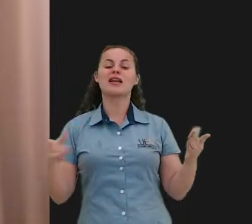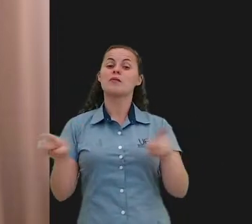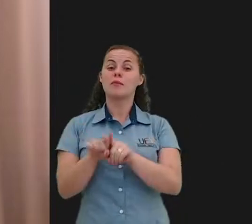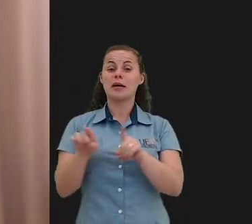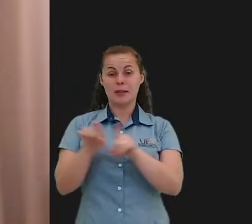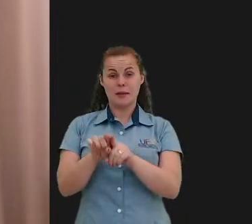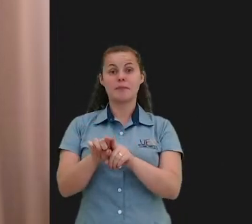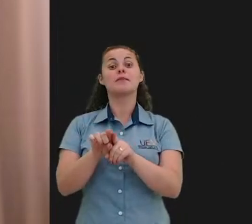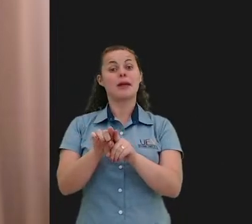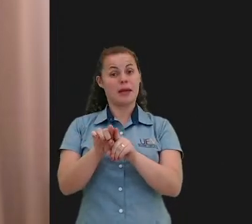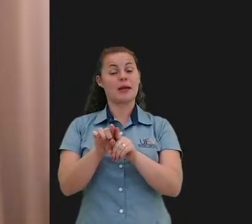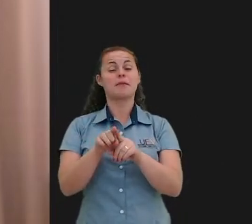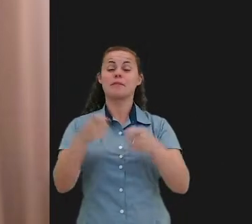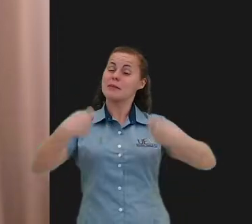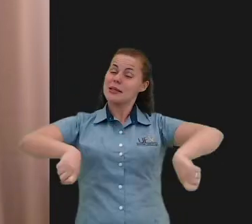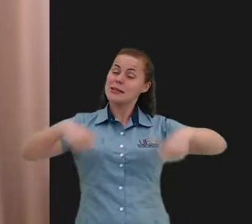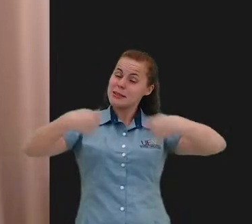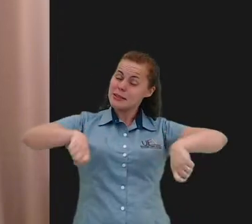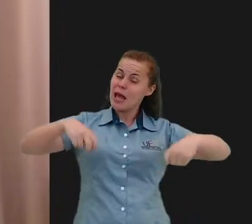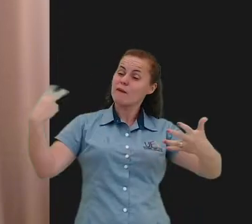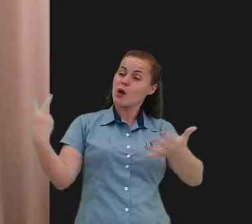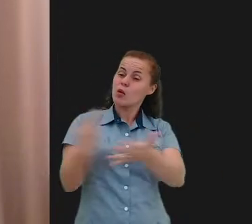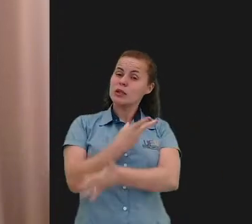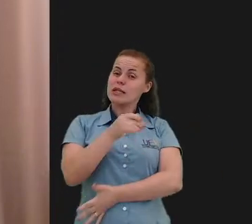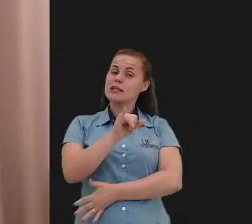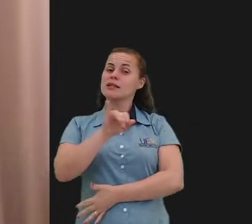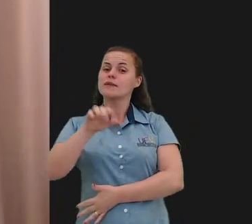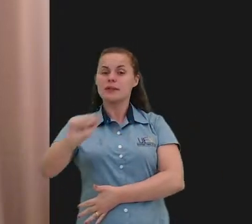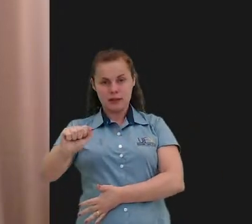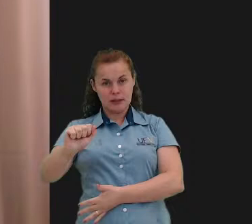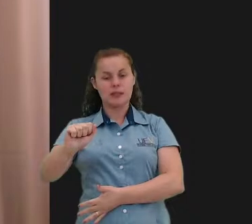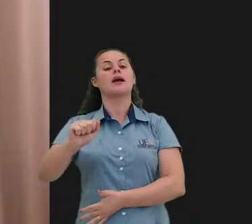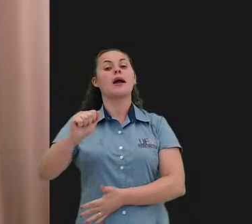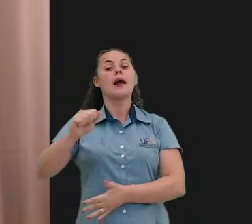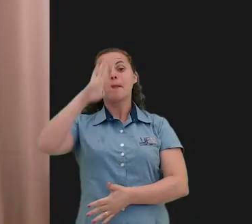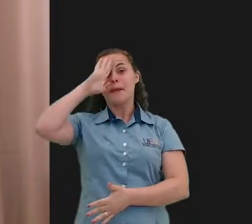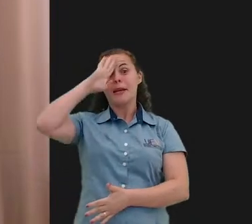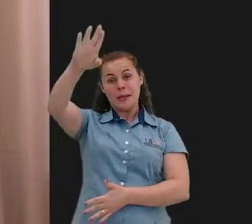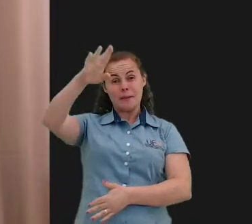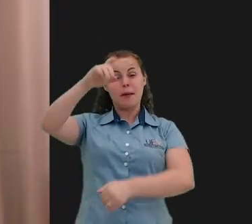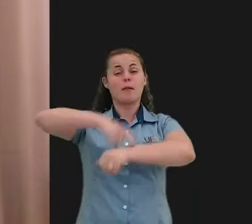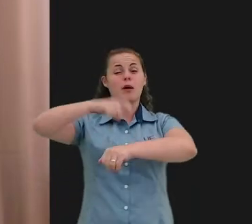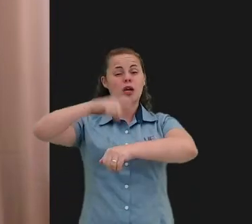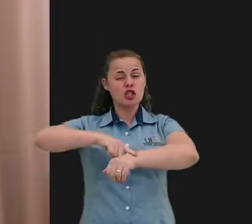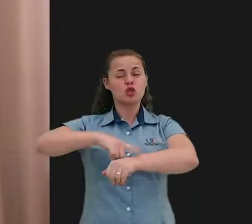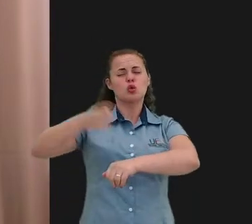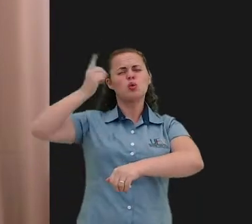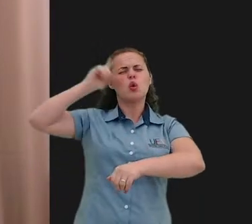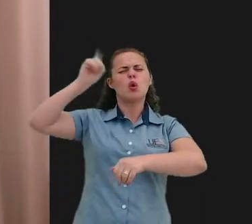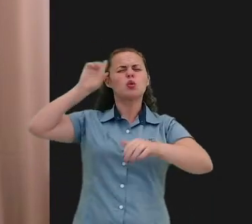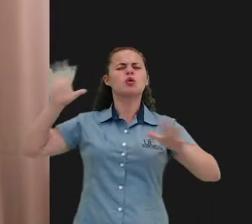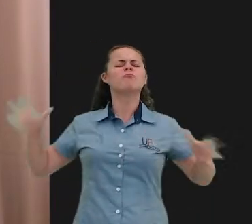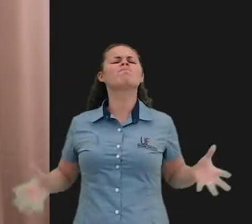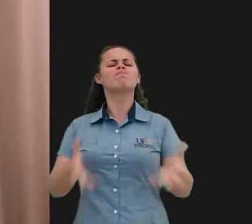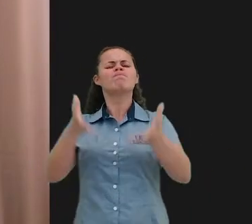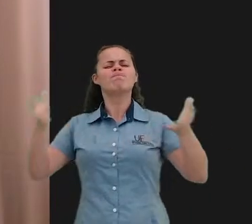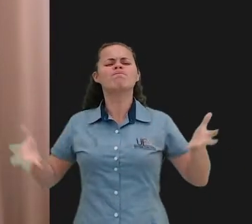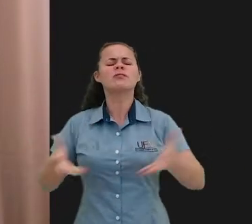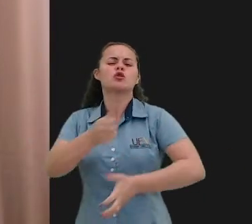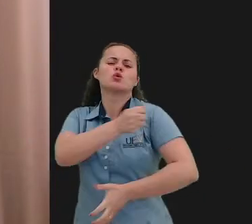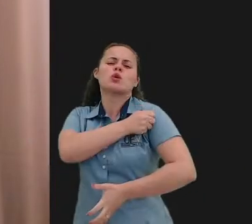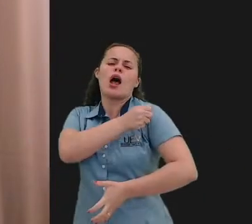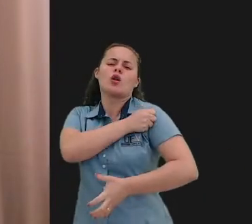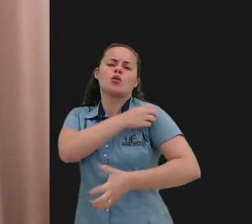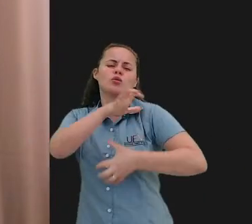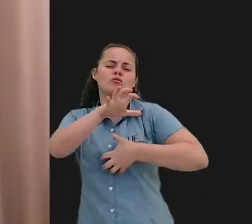evento precisava acontecer. E o principal motivo é o que nos move diariamente, nossos estudantes.